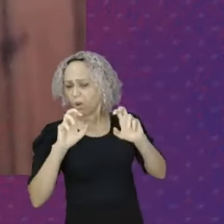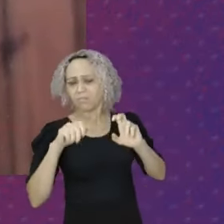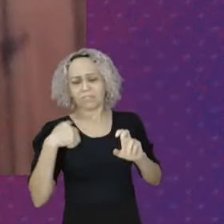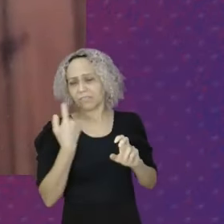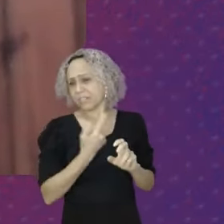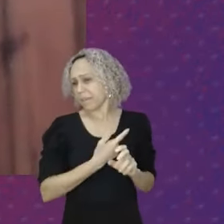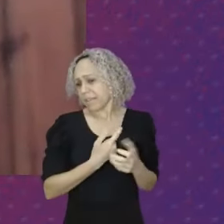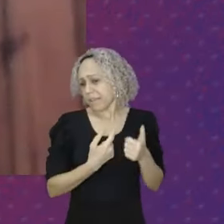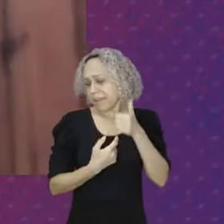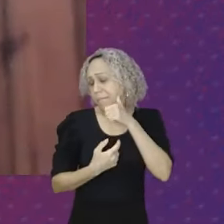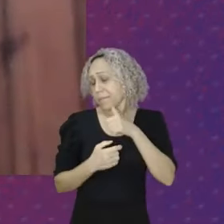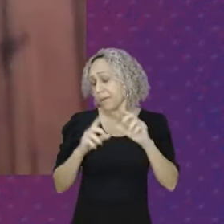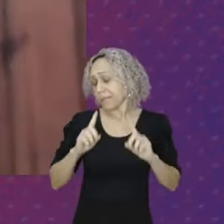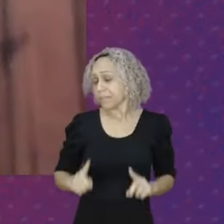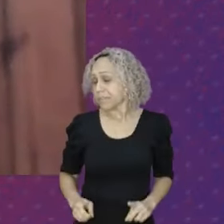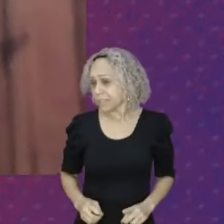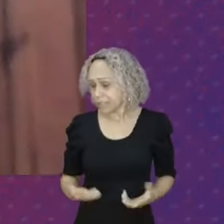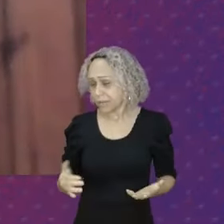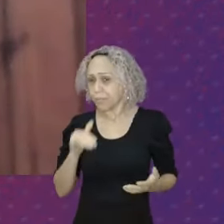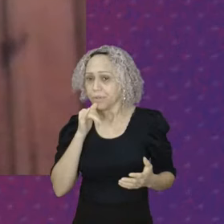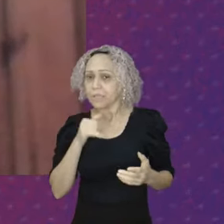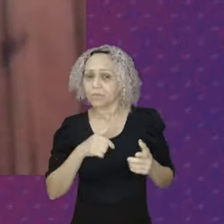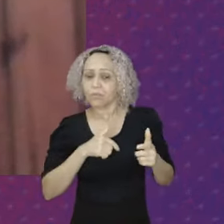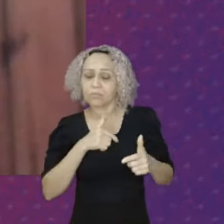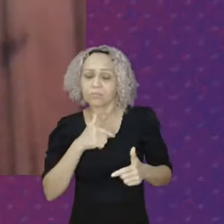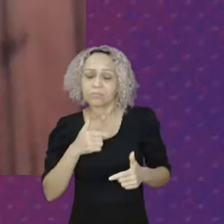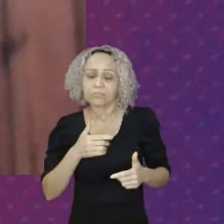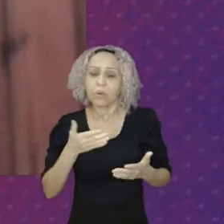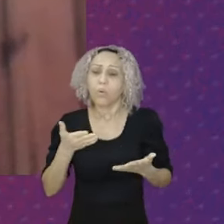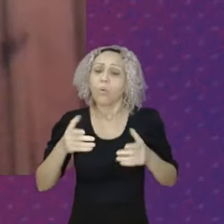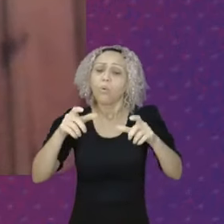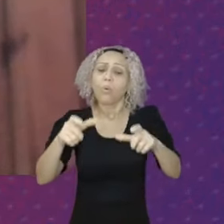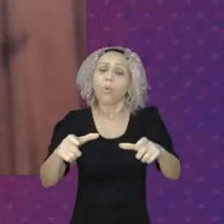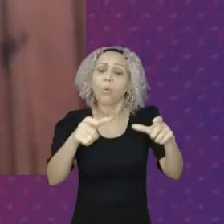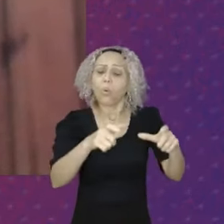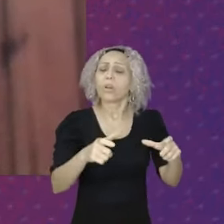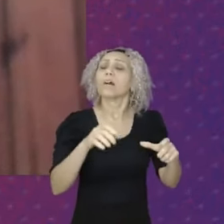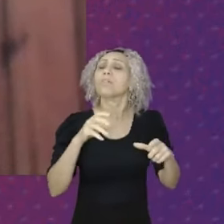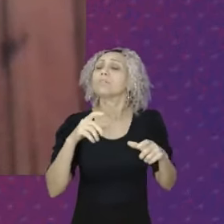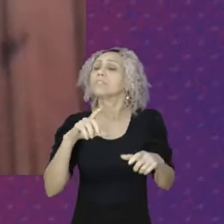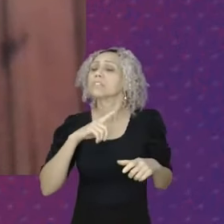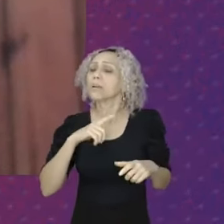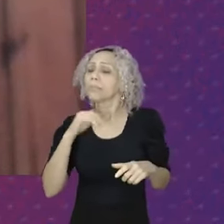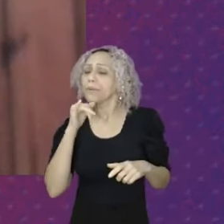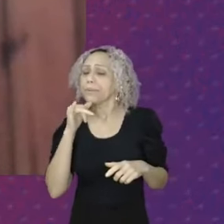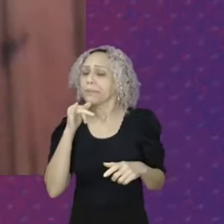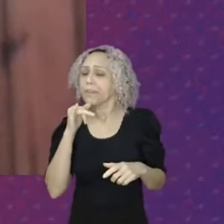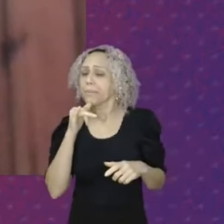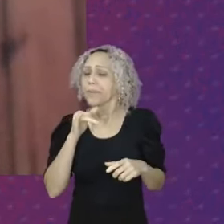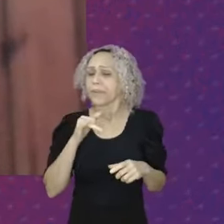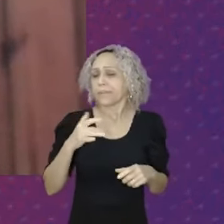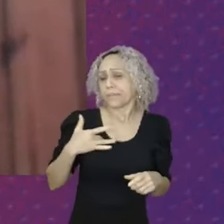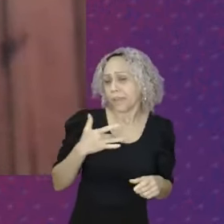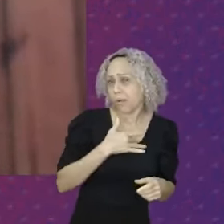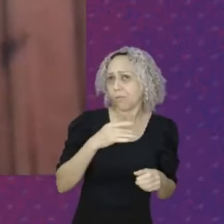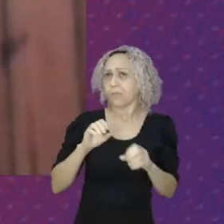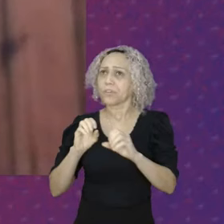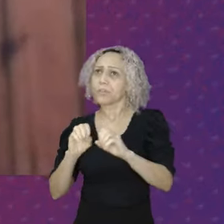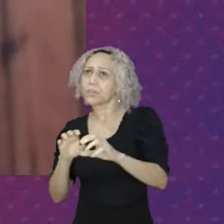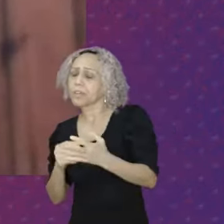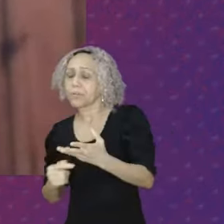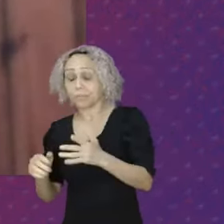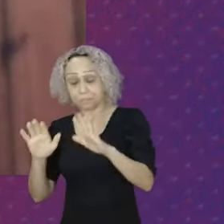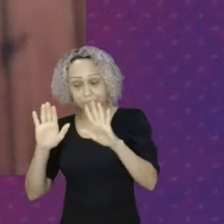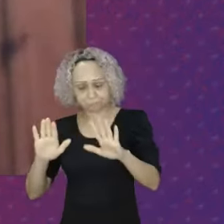qu Casas prédios serviços públicos com acesso Universal Ah agora eu vou falar da que é mais importante acessibilidade atitudinal